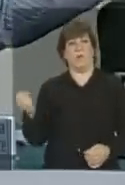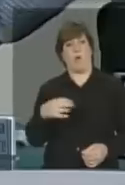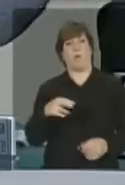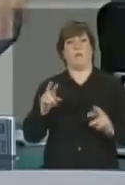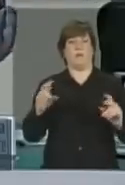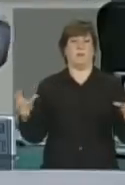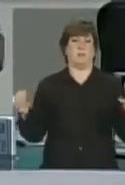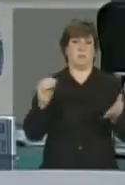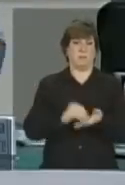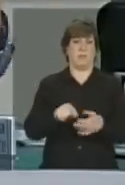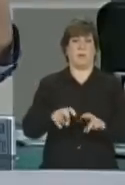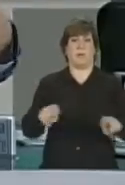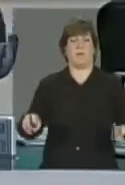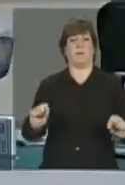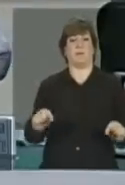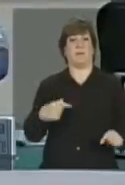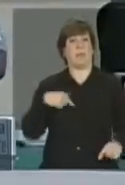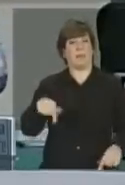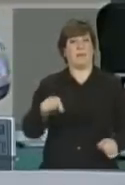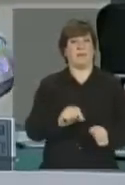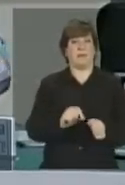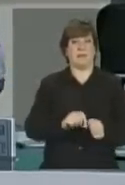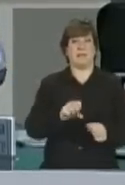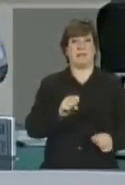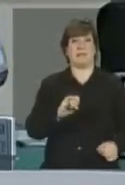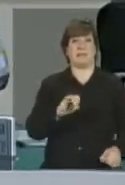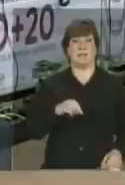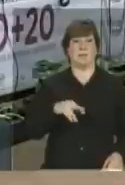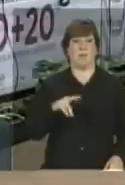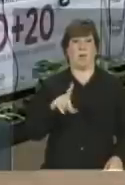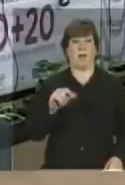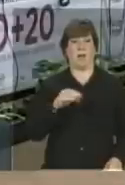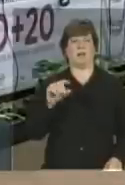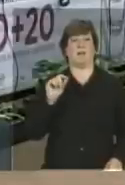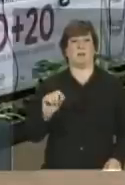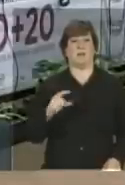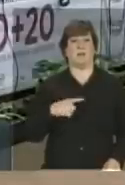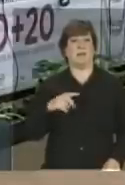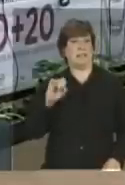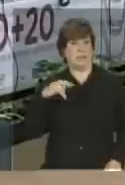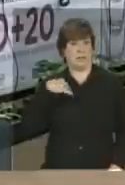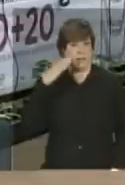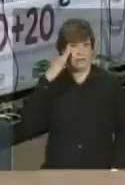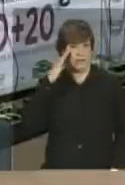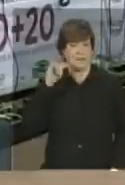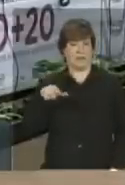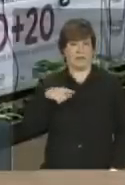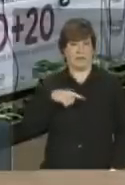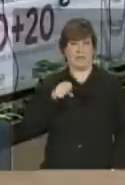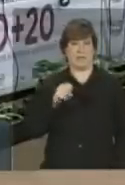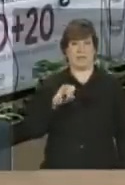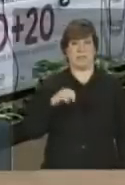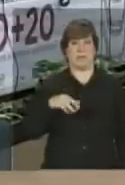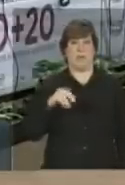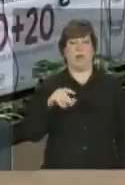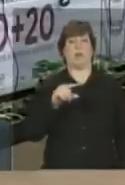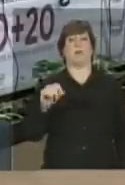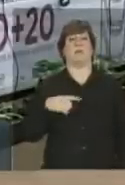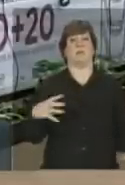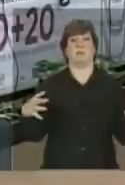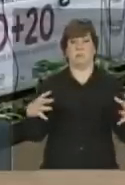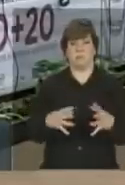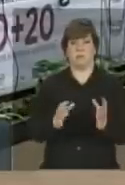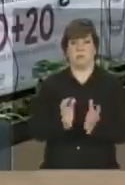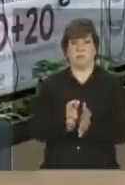deputado Sirkis quer fazer exatamente uma simulação, se eu entendi da proposta bem a proposta dele, uma simulação dessas negociações, o que está em